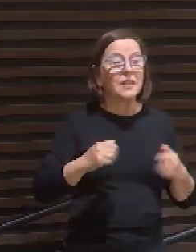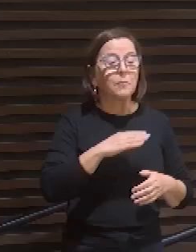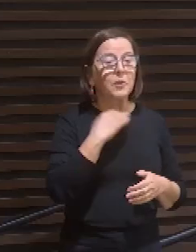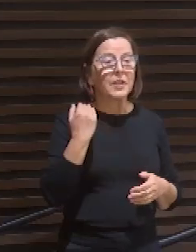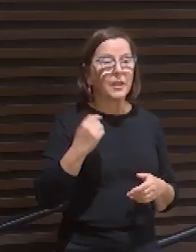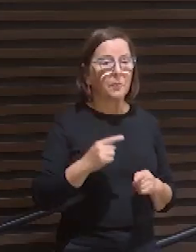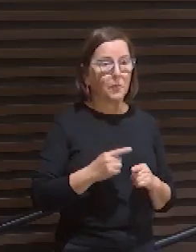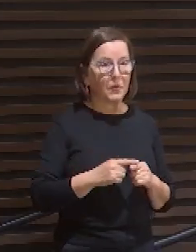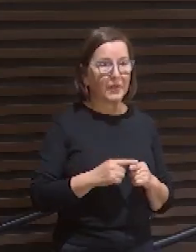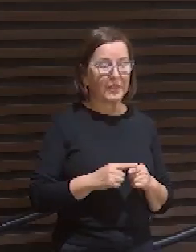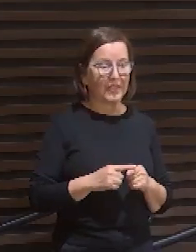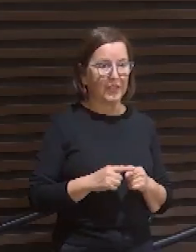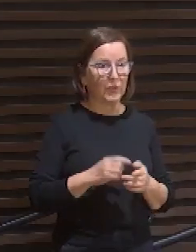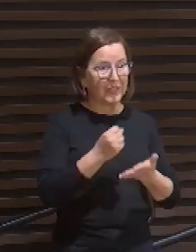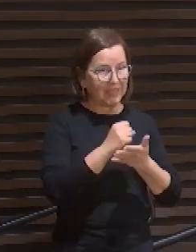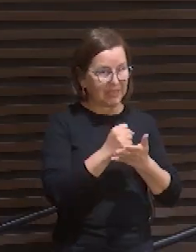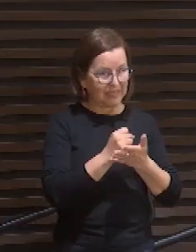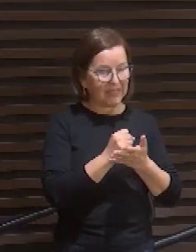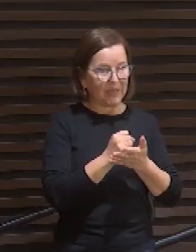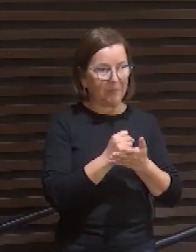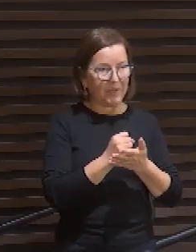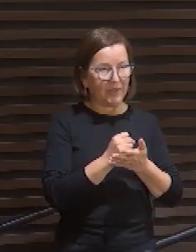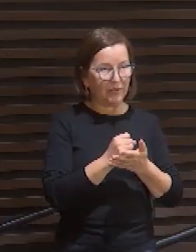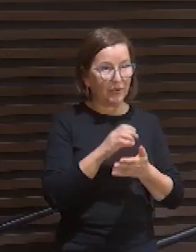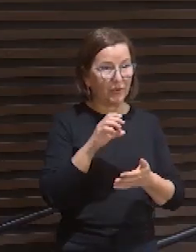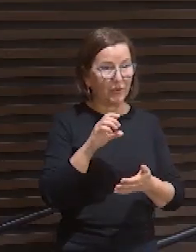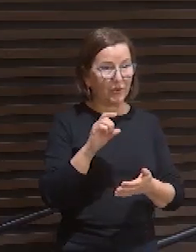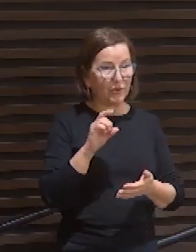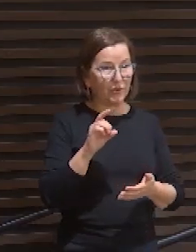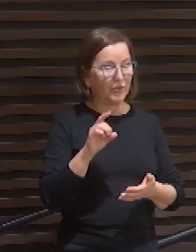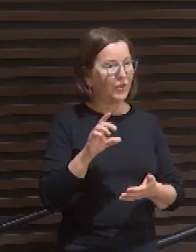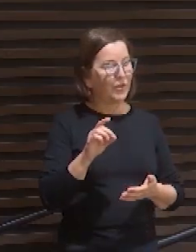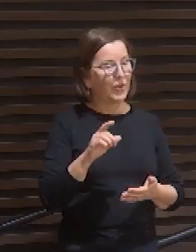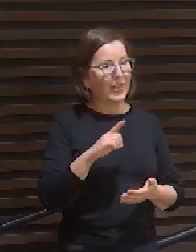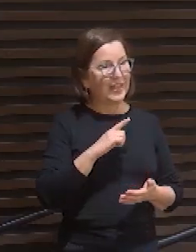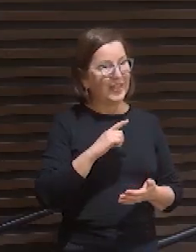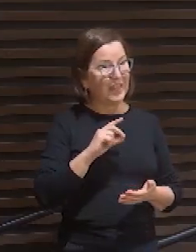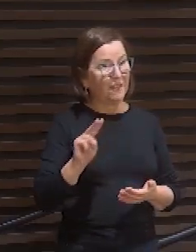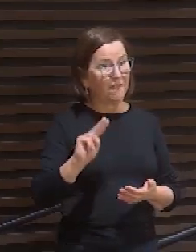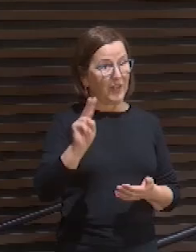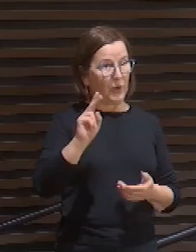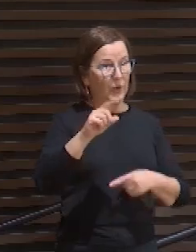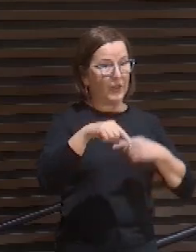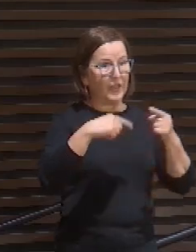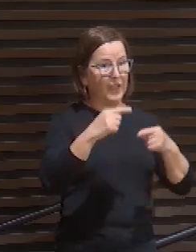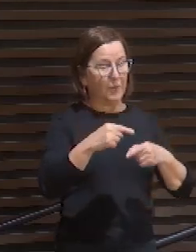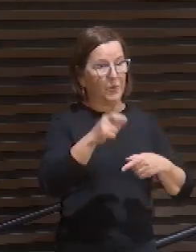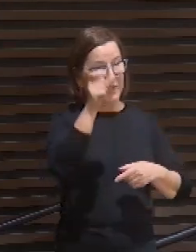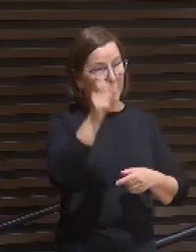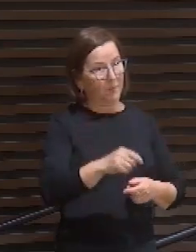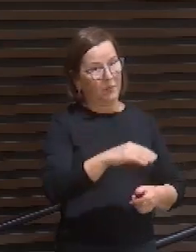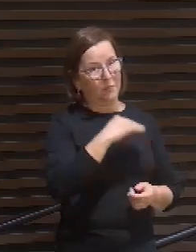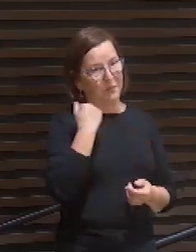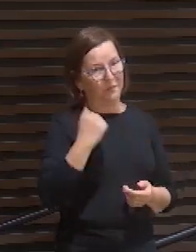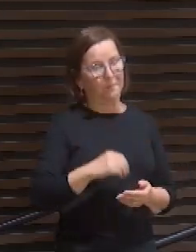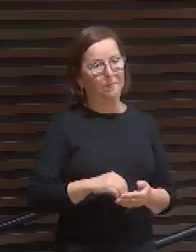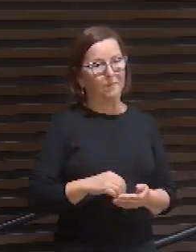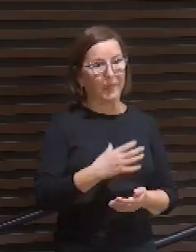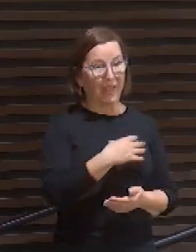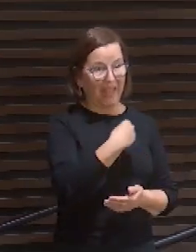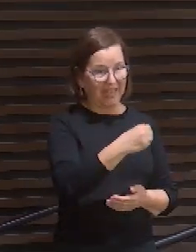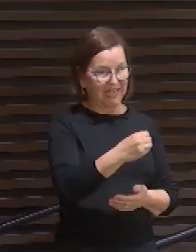Porque o testamento só vem depois da morte. A herança só vem depois da morte.